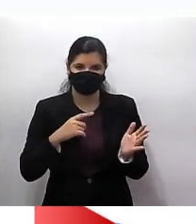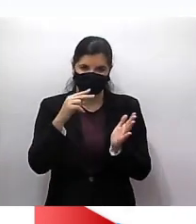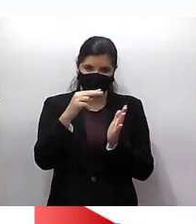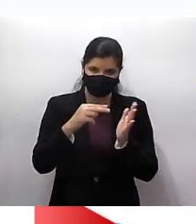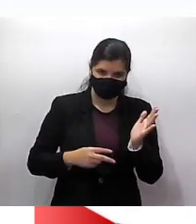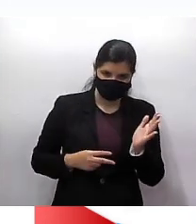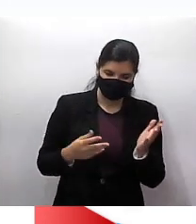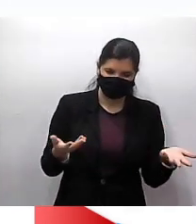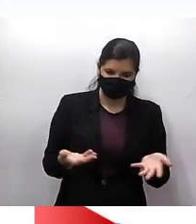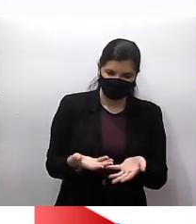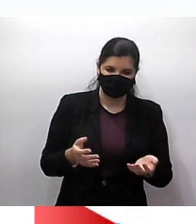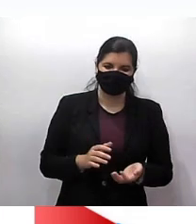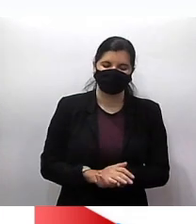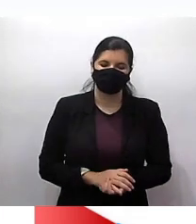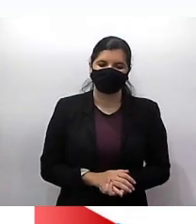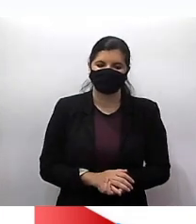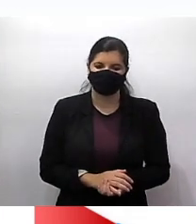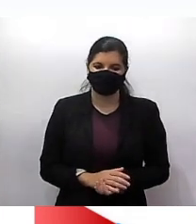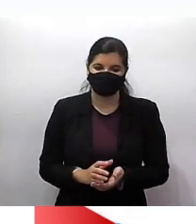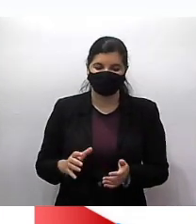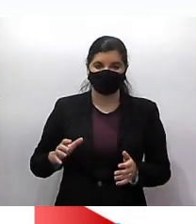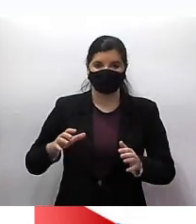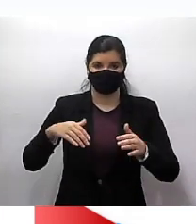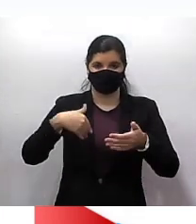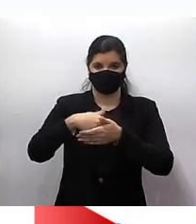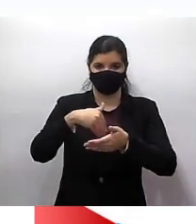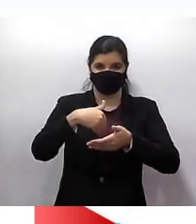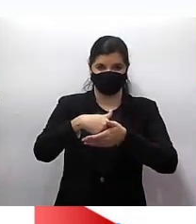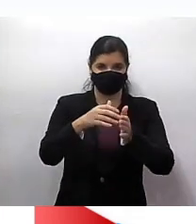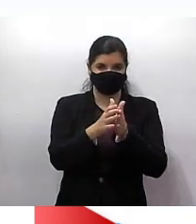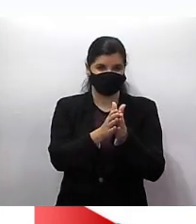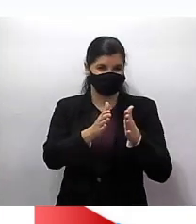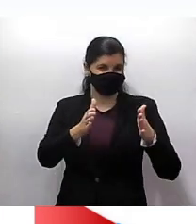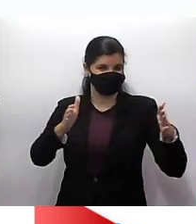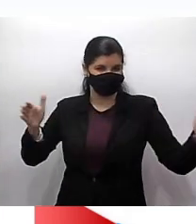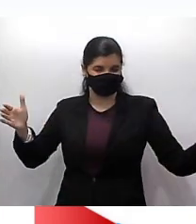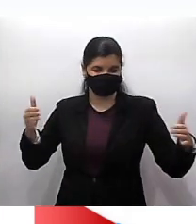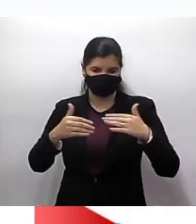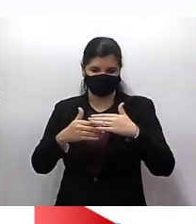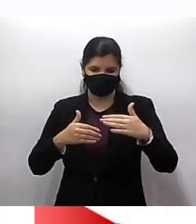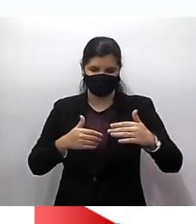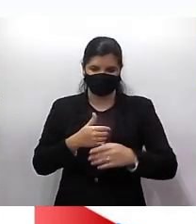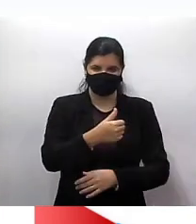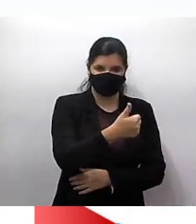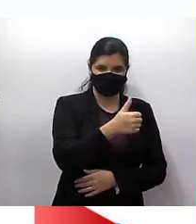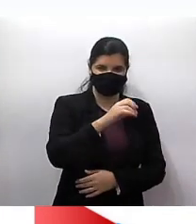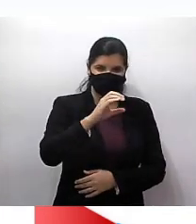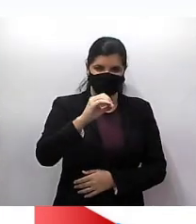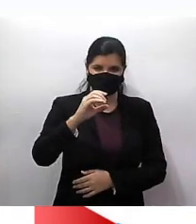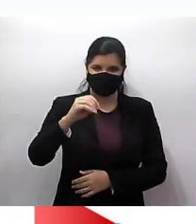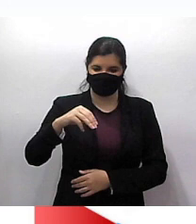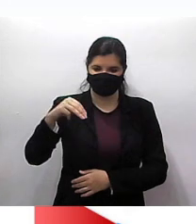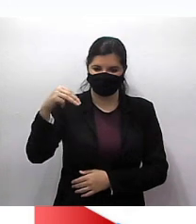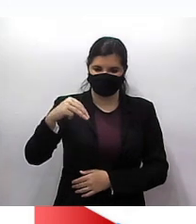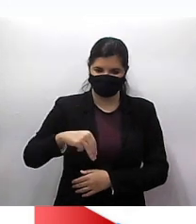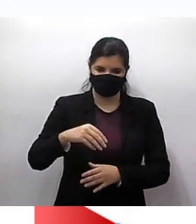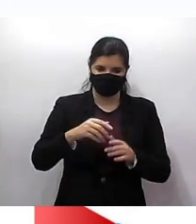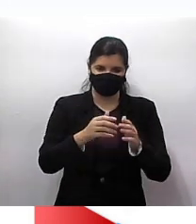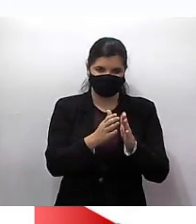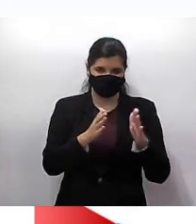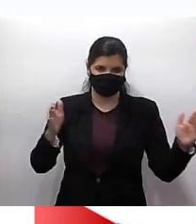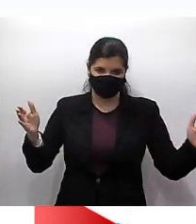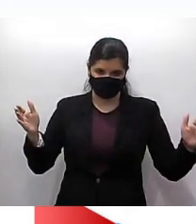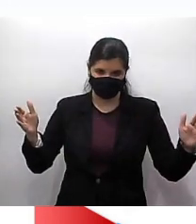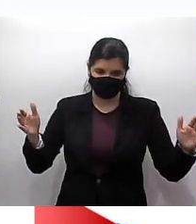direitinho para vocês. Acompanha comigo. Um campo de futebol no formato retangular tem 100 metros de largura por